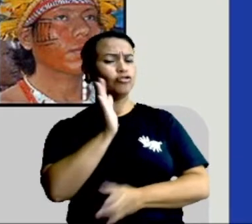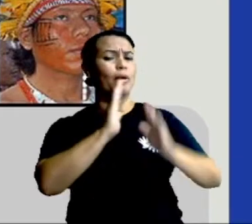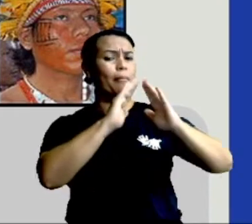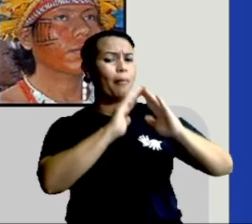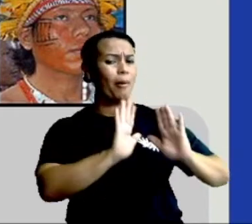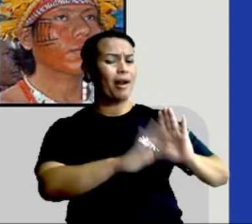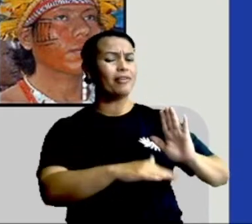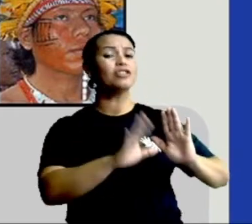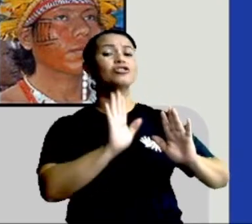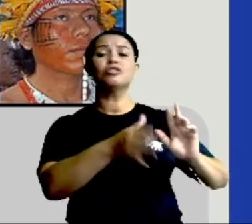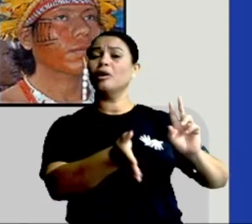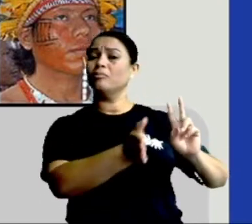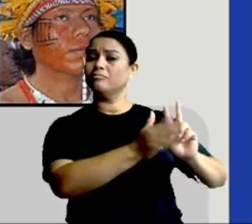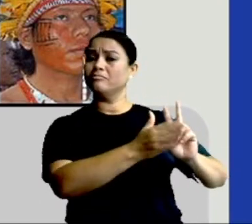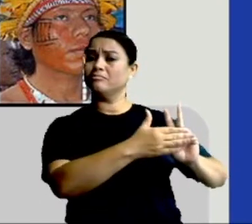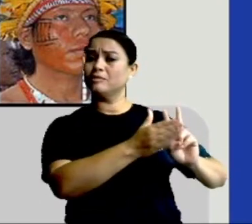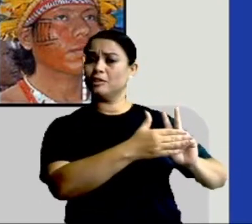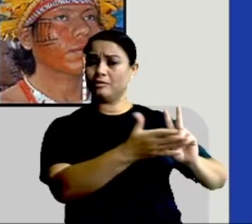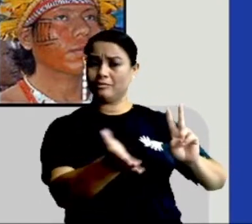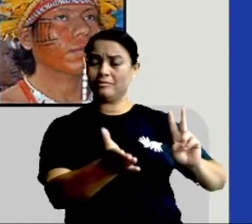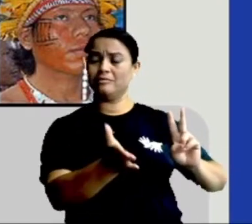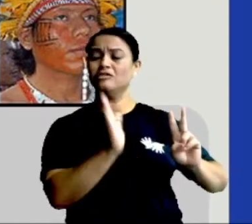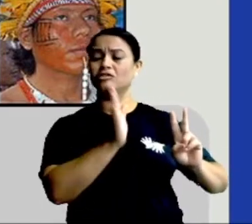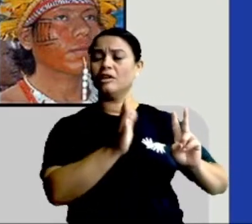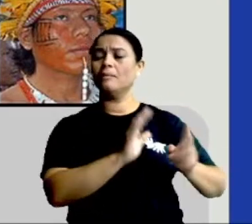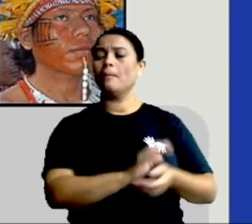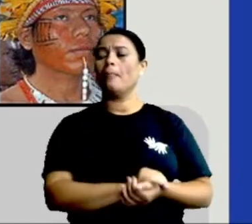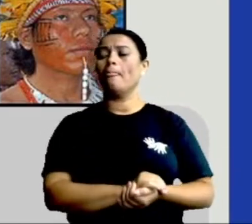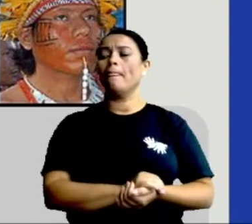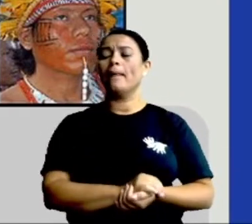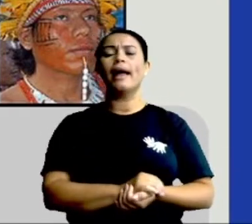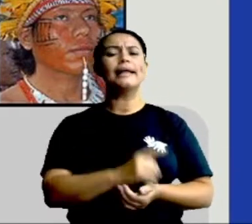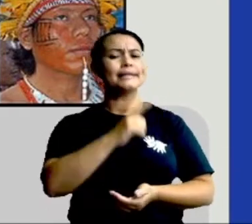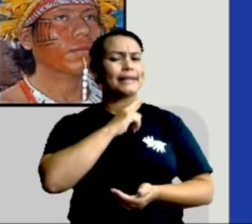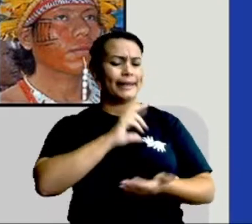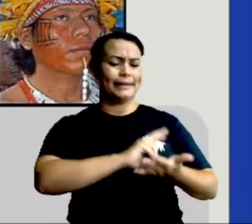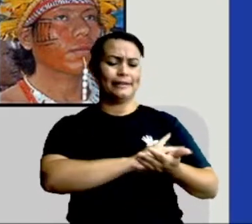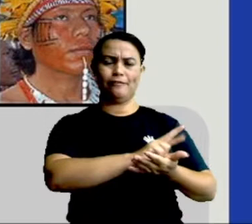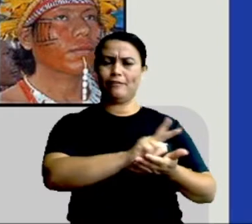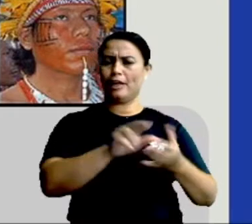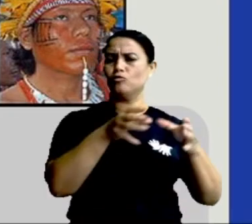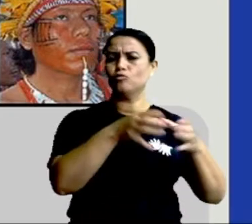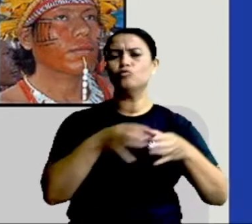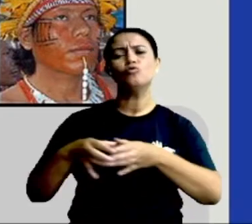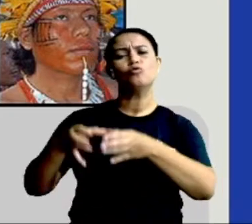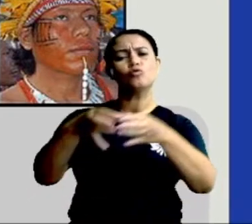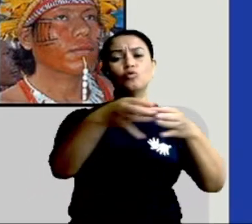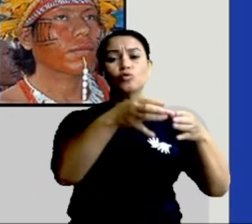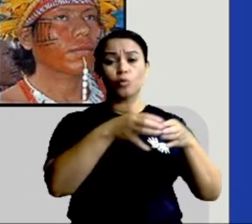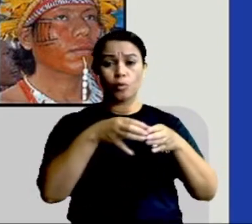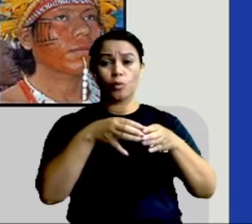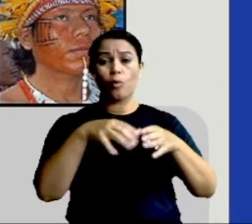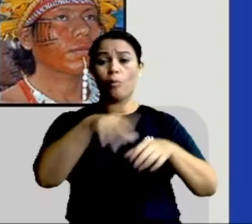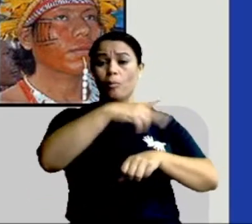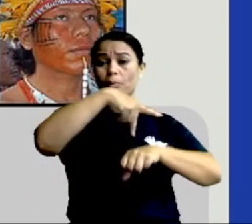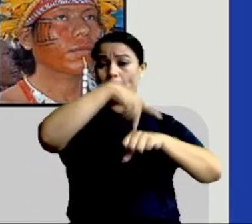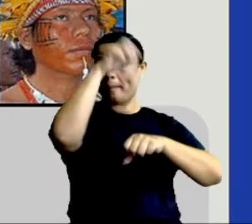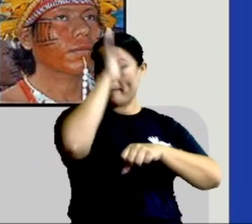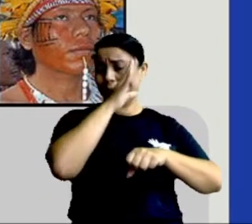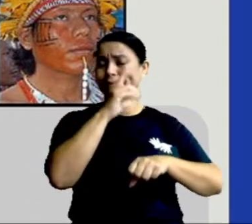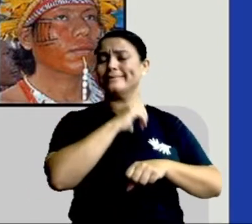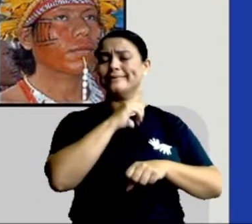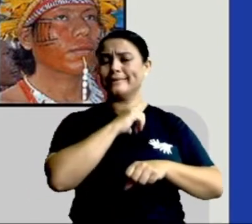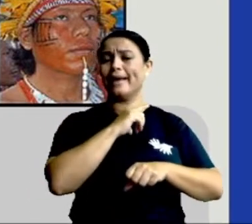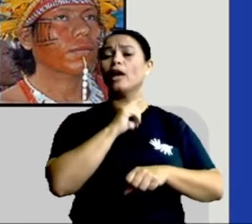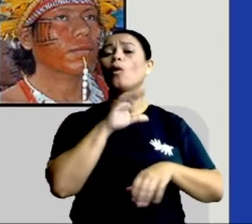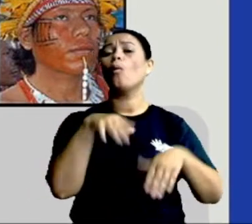por povos nativos, que nesse caso são os índios, tá? Existem diversos grupos de indígenas no país, dentre os